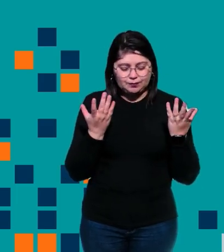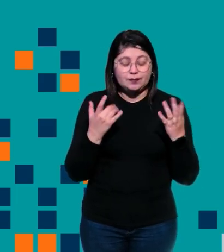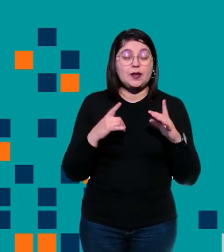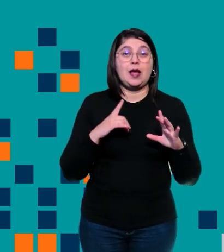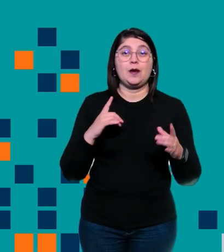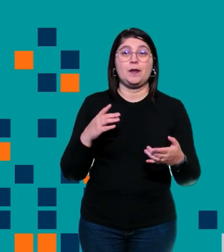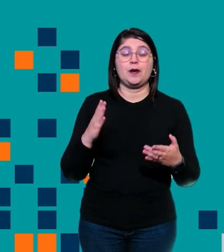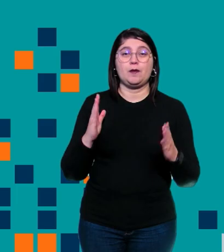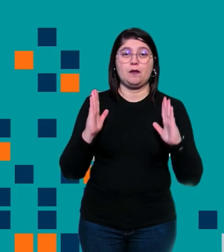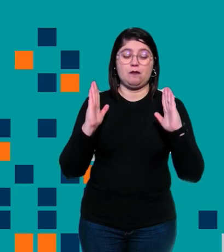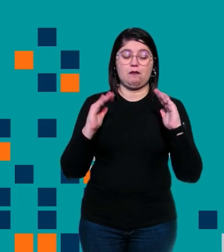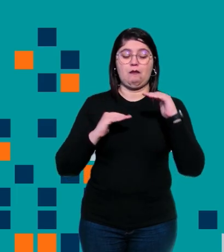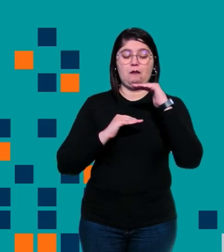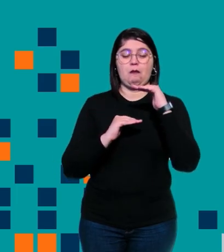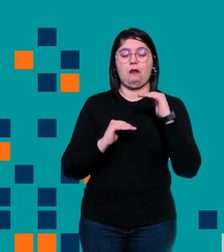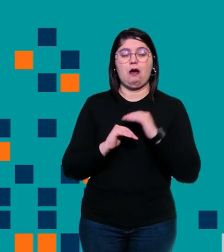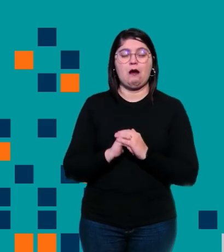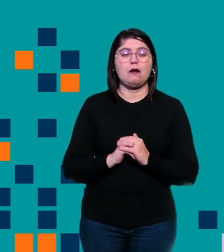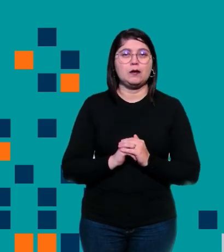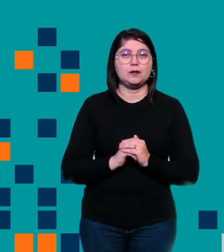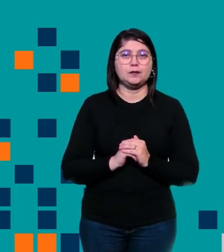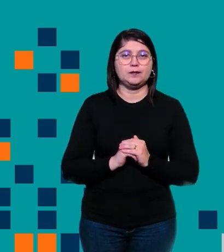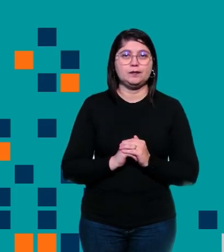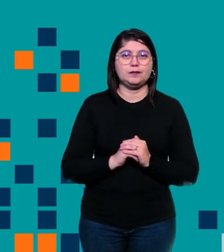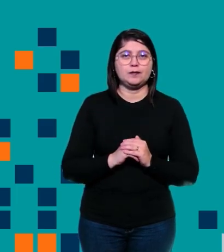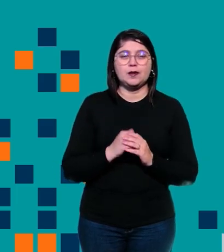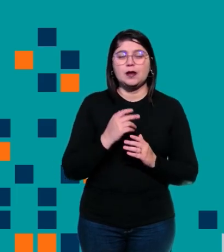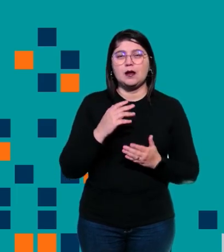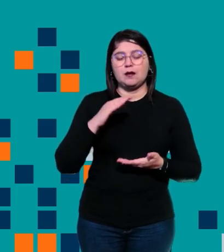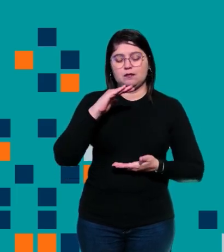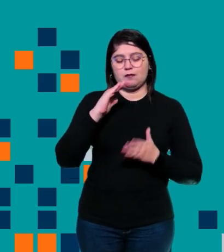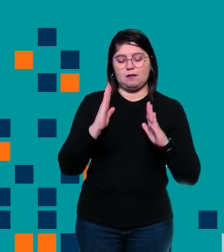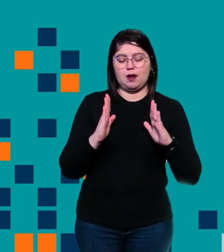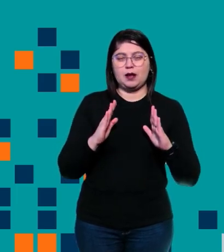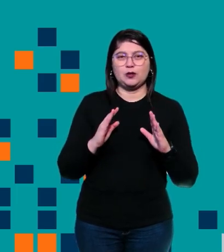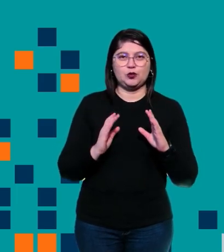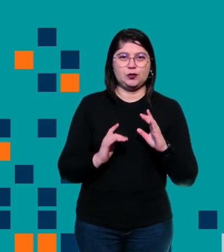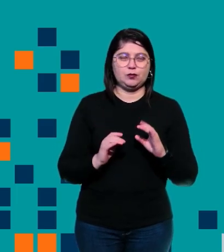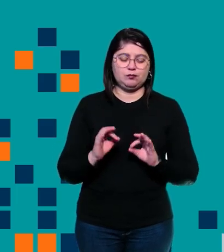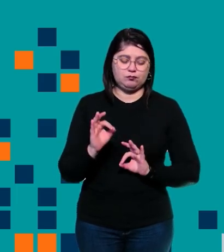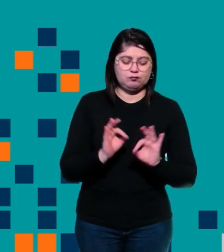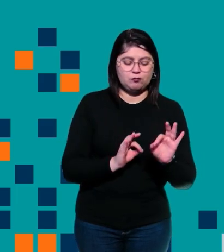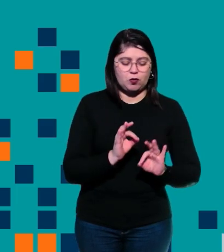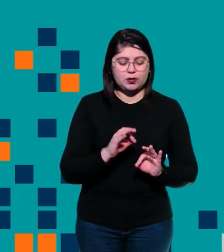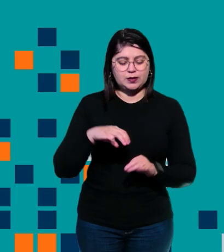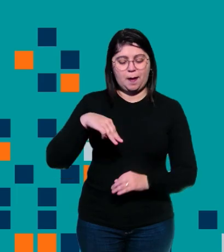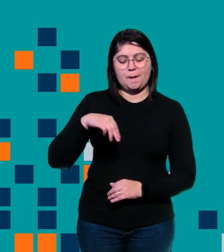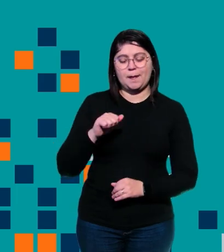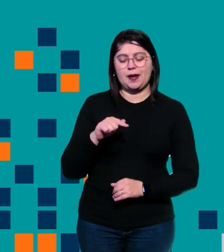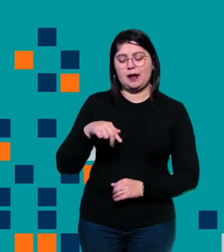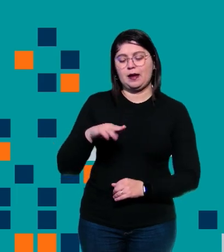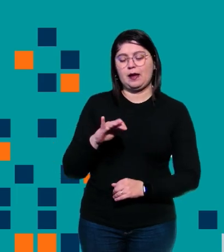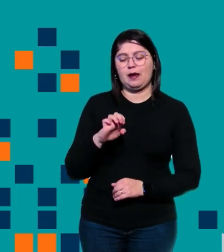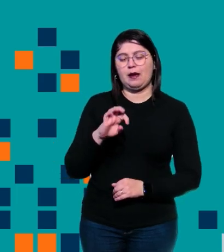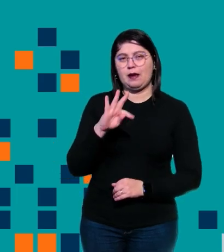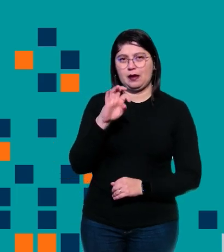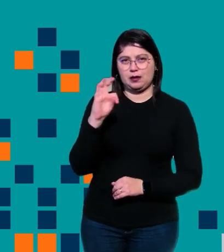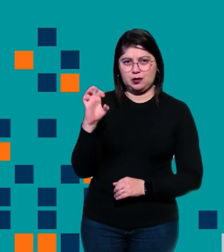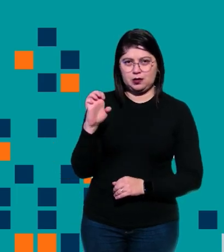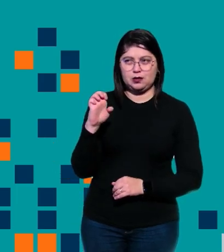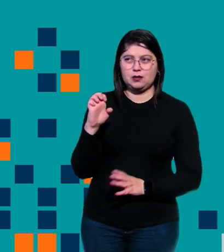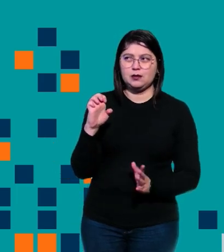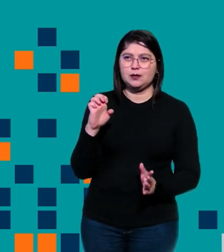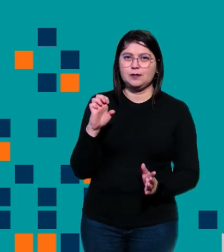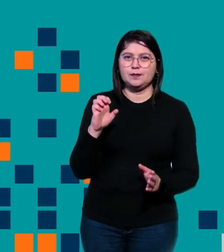placa essa placa que a gente faz maquete, aquele plástico. Sim, como é que chama